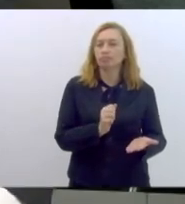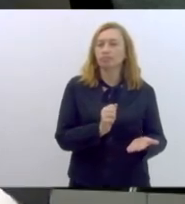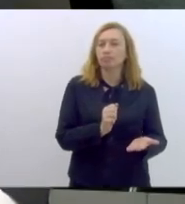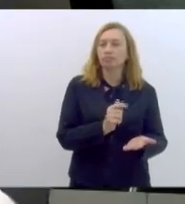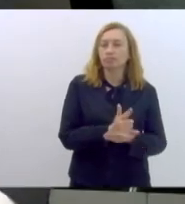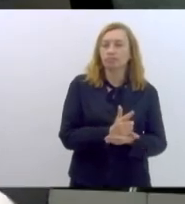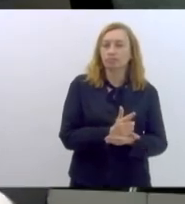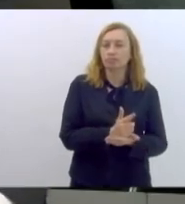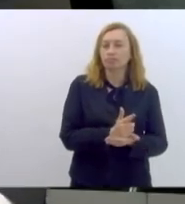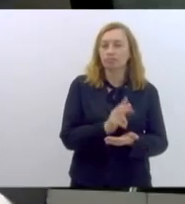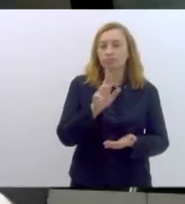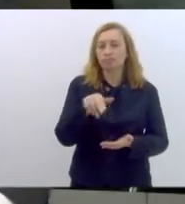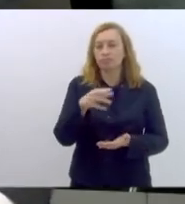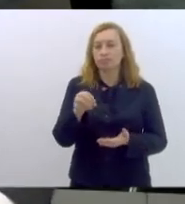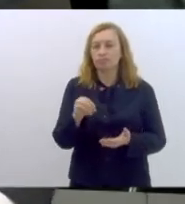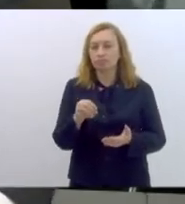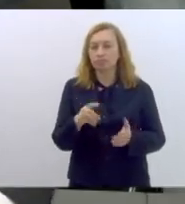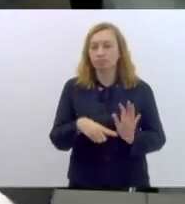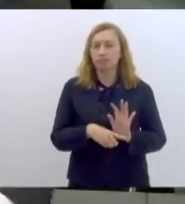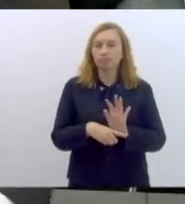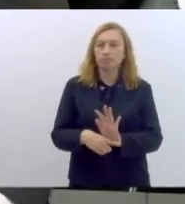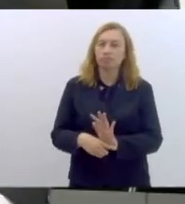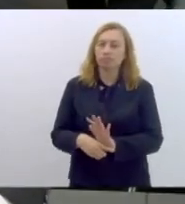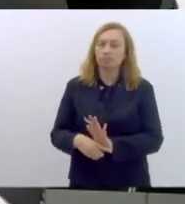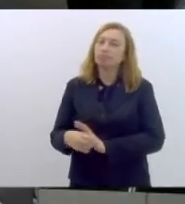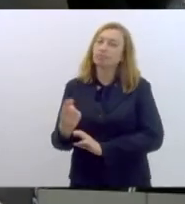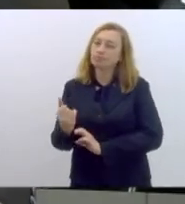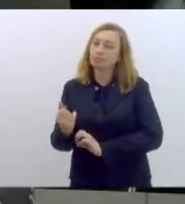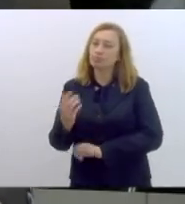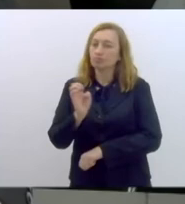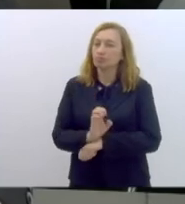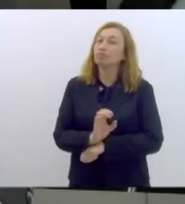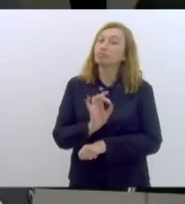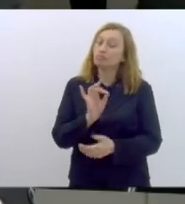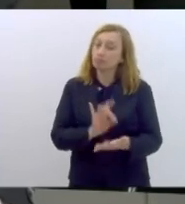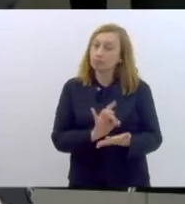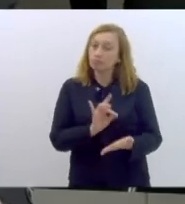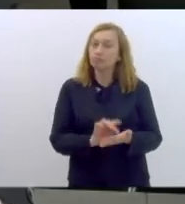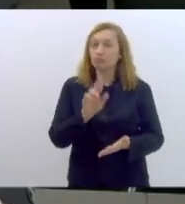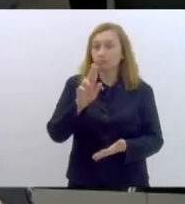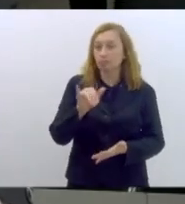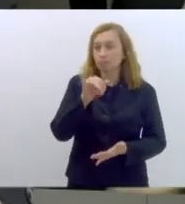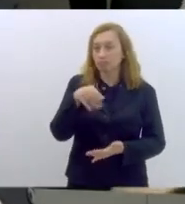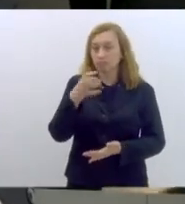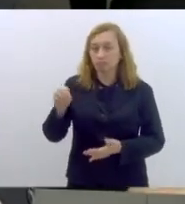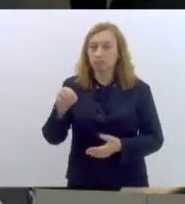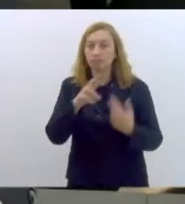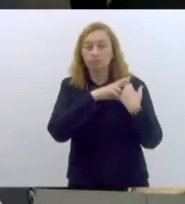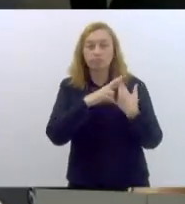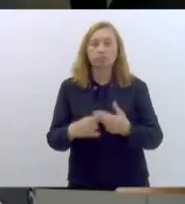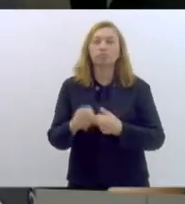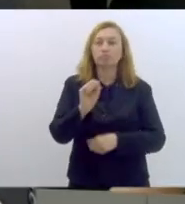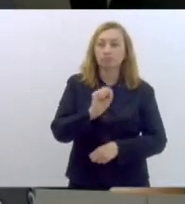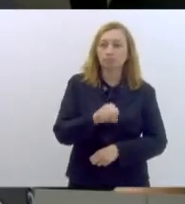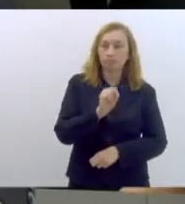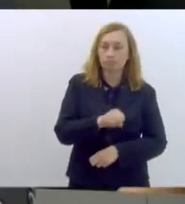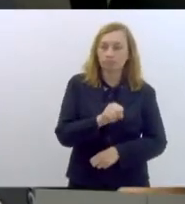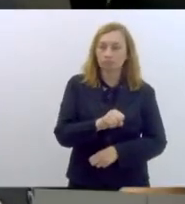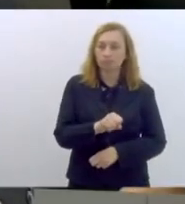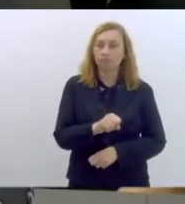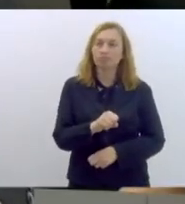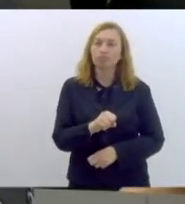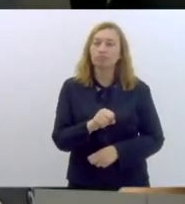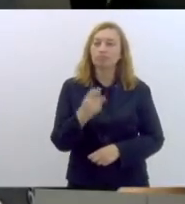União, poupando os cofres do Estado. Então, realmente, a União... ela foi responsável, sim, pela maioria desses arrestos